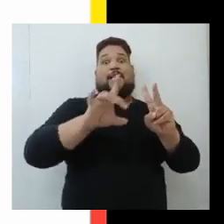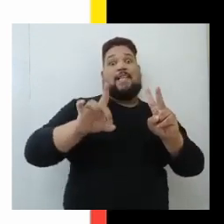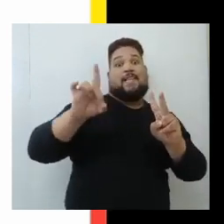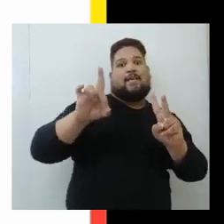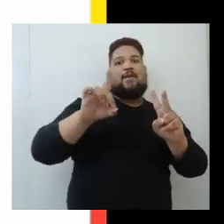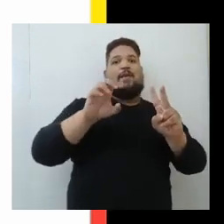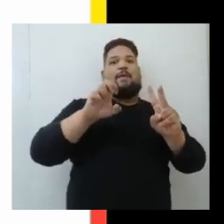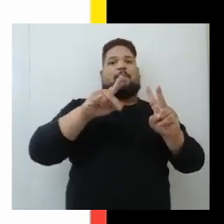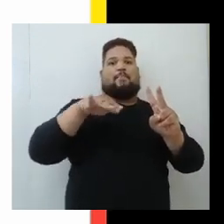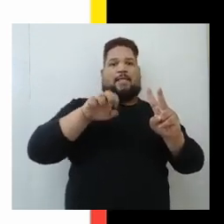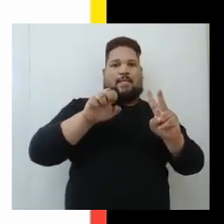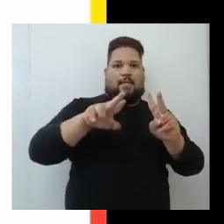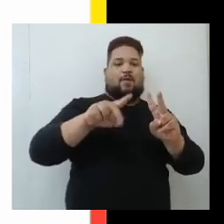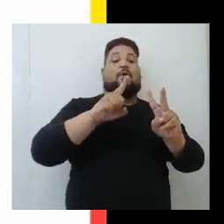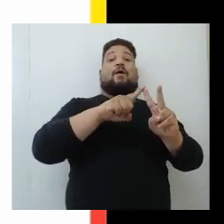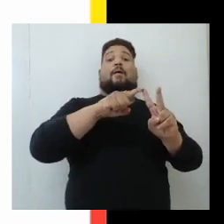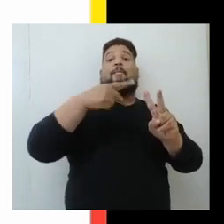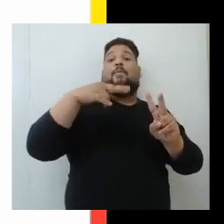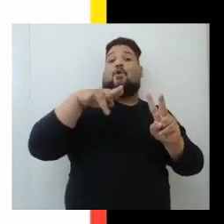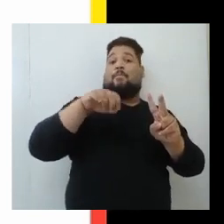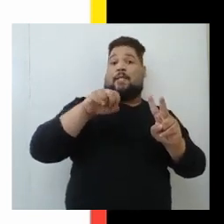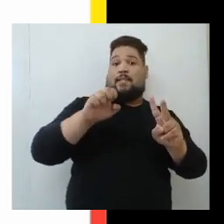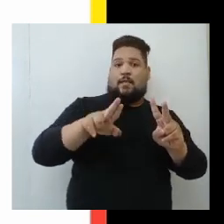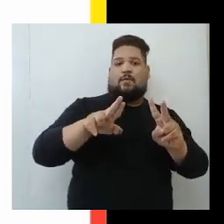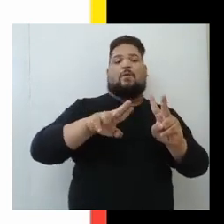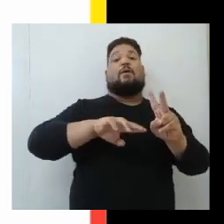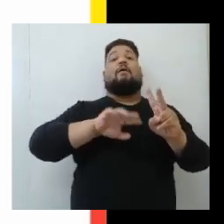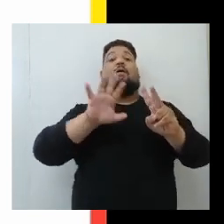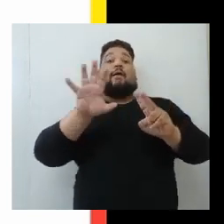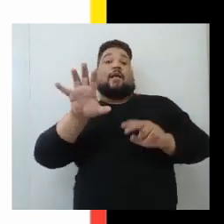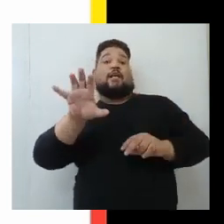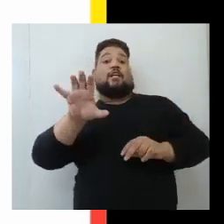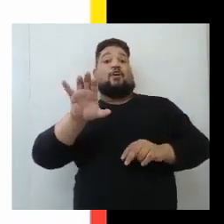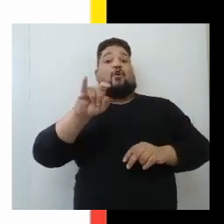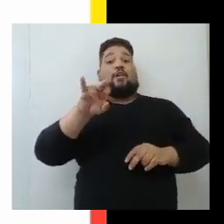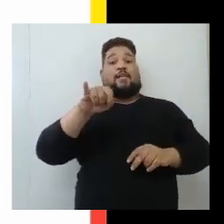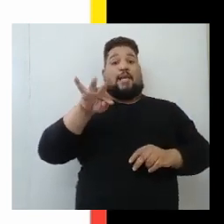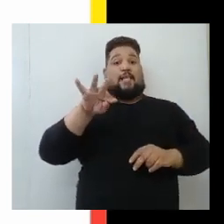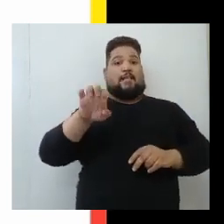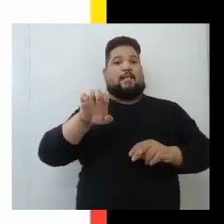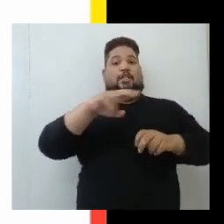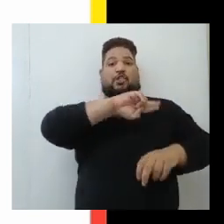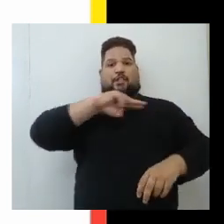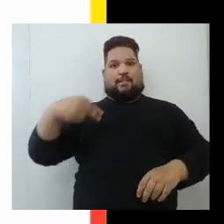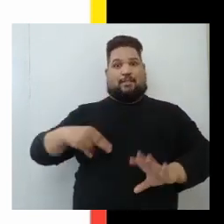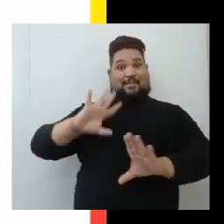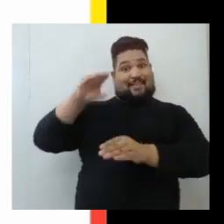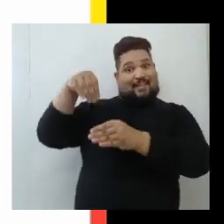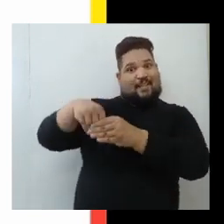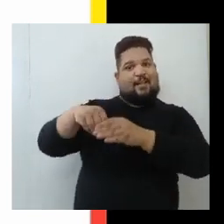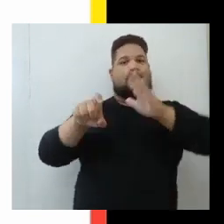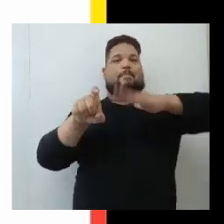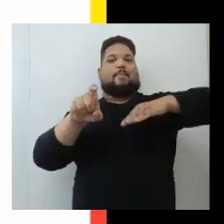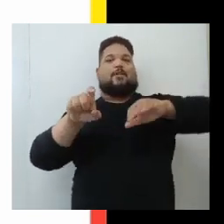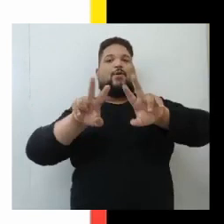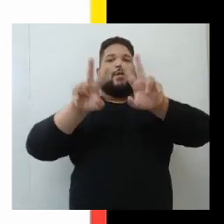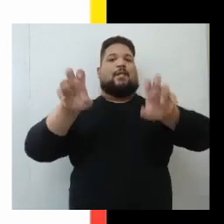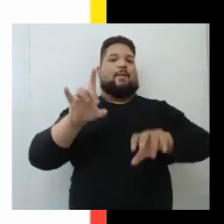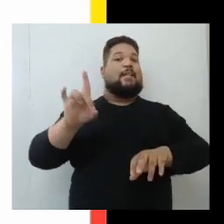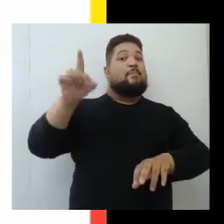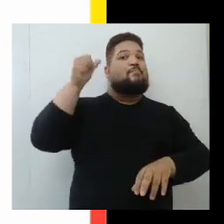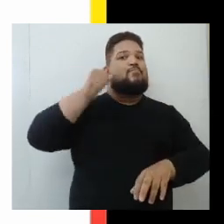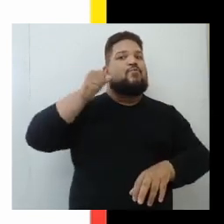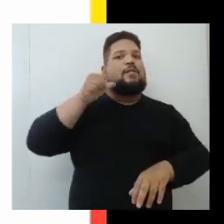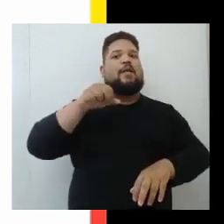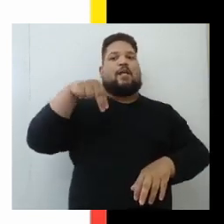e Prometeu, no Oriente, mais precisamente na China, a deusa Nuvá. E essa ideia de o